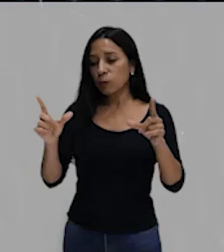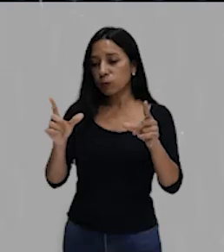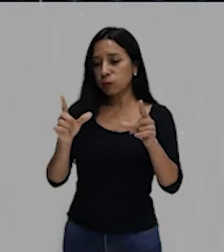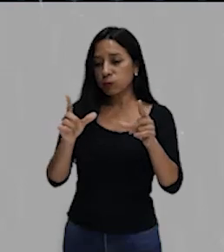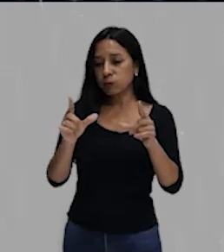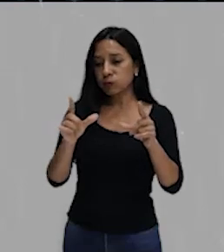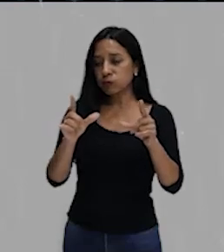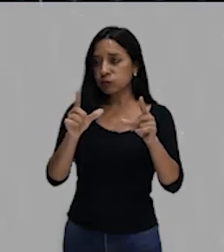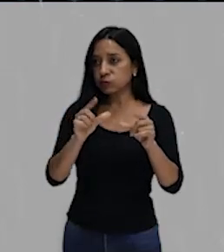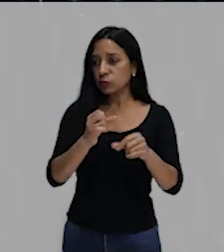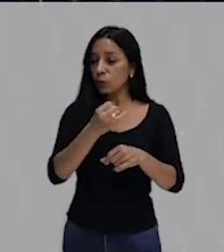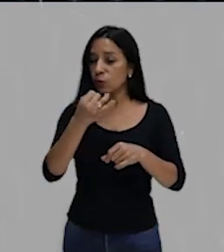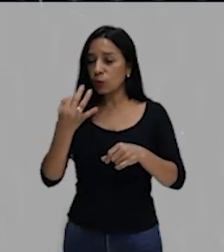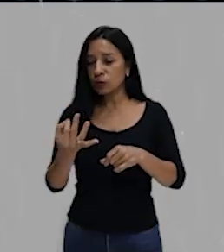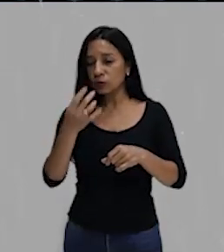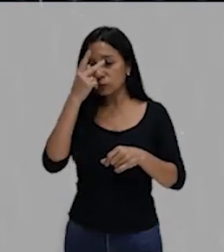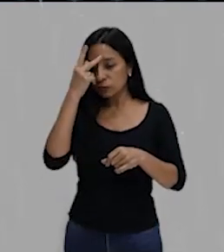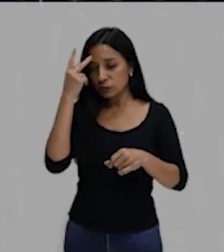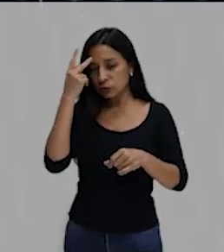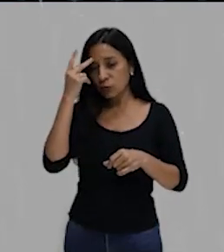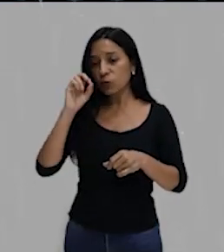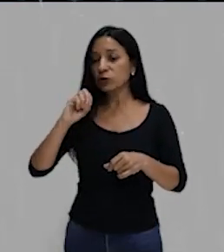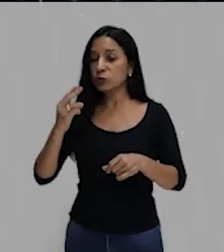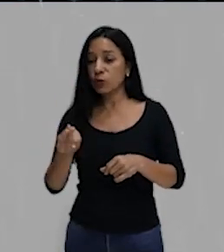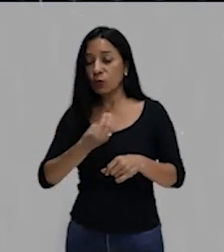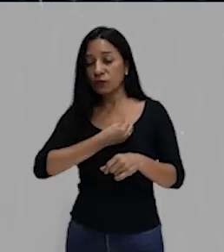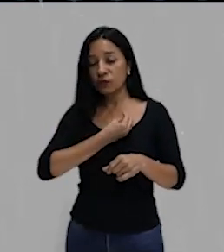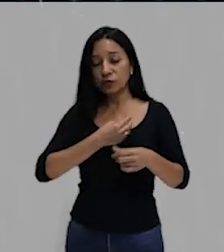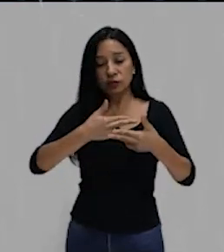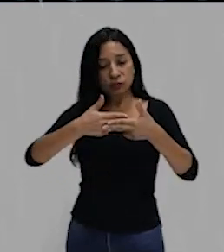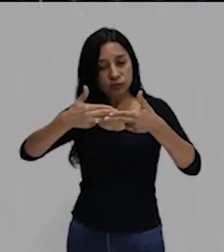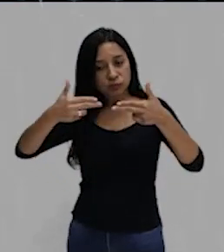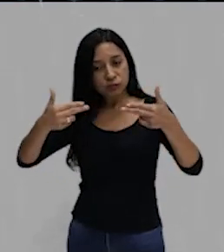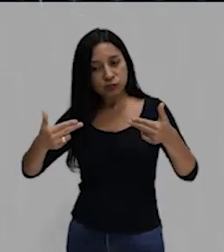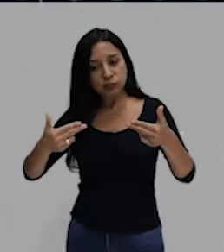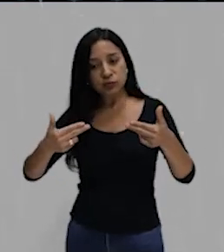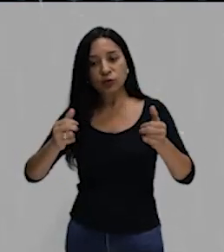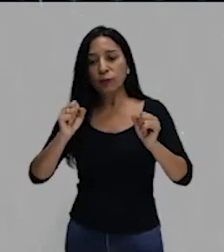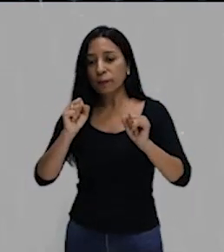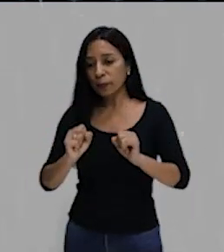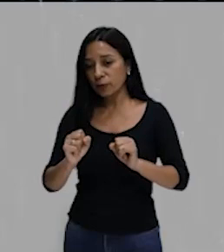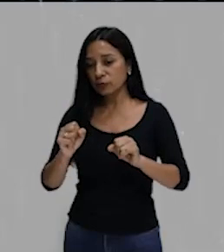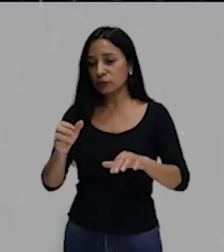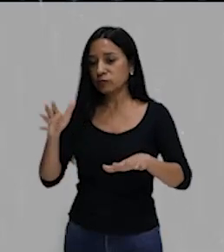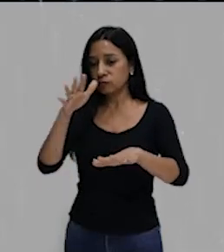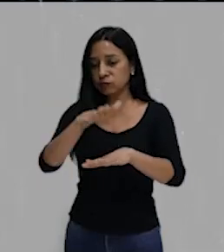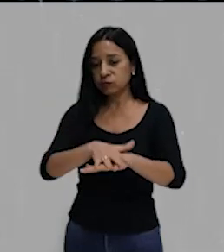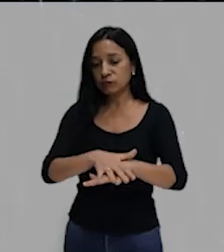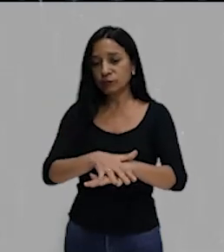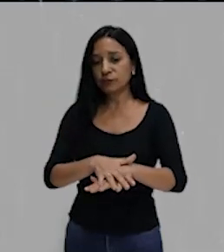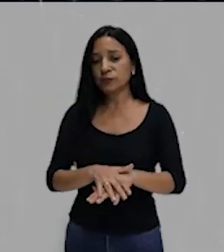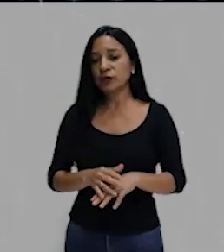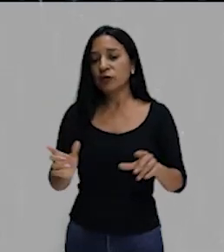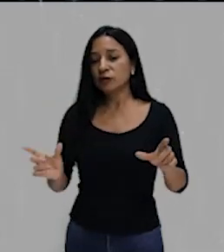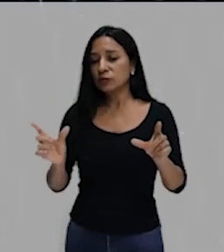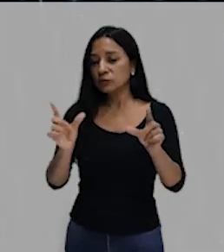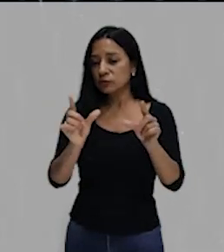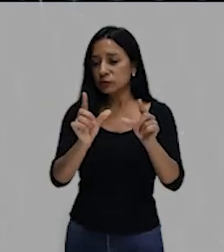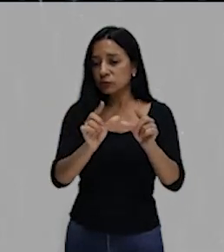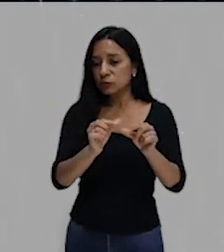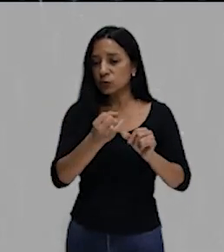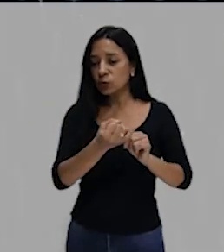quê? Se eu tiver mais indivíduos do que aquele determinado número, vai diminuir a quantidade de